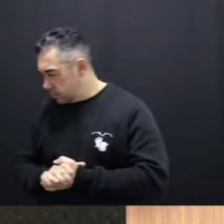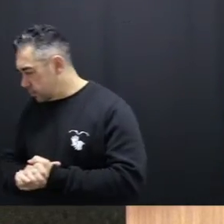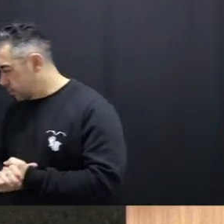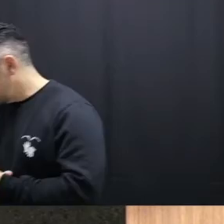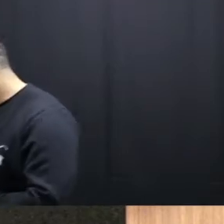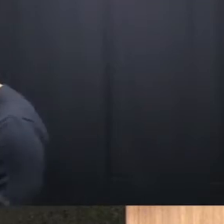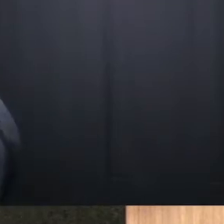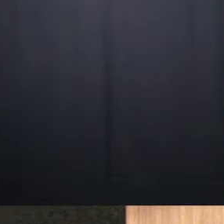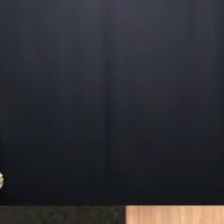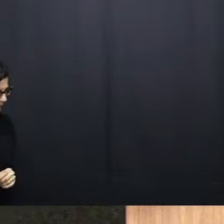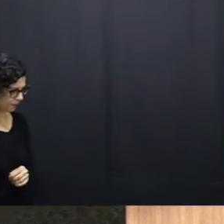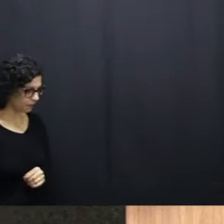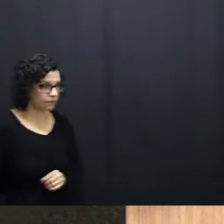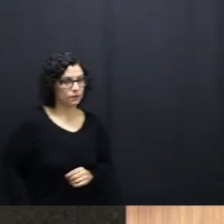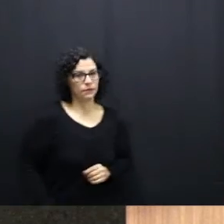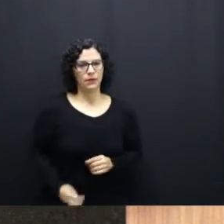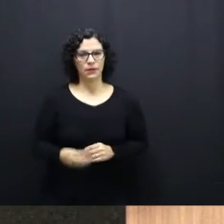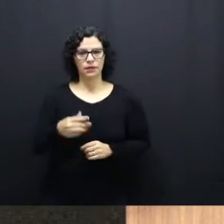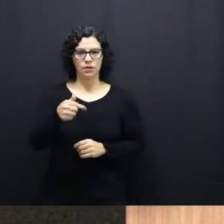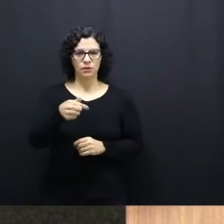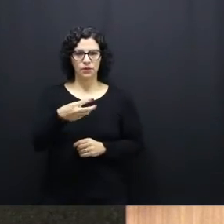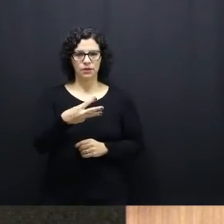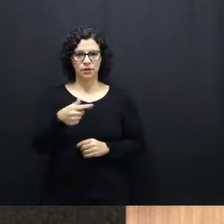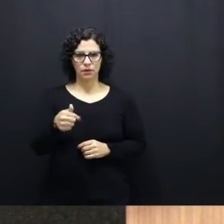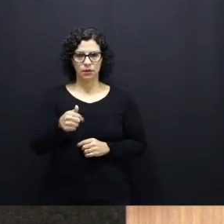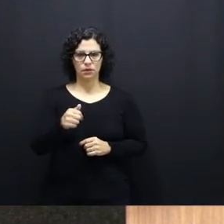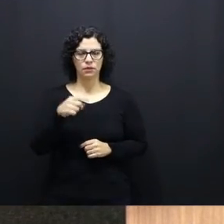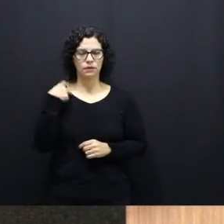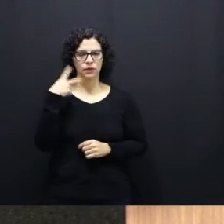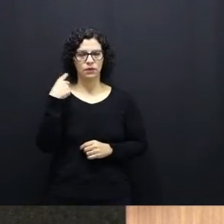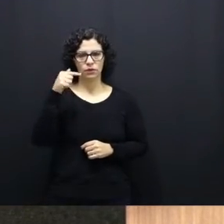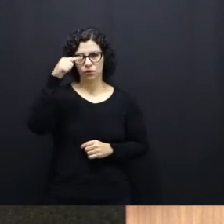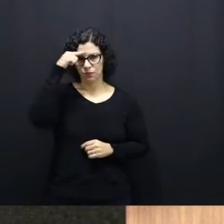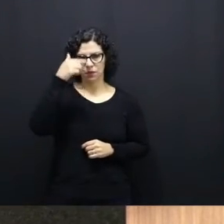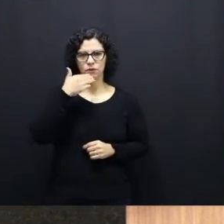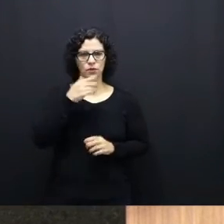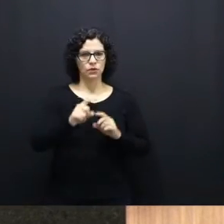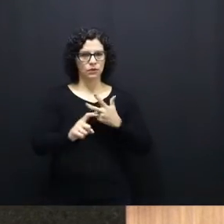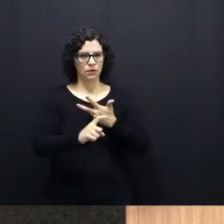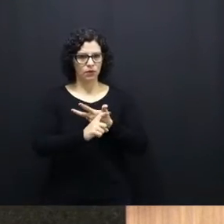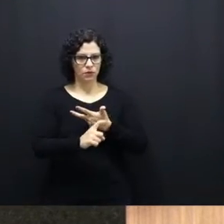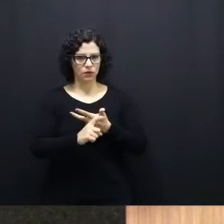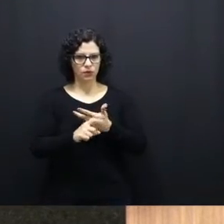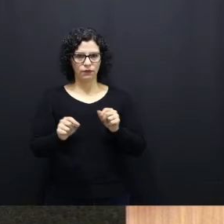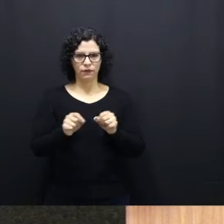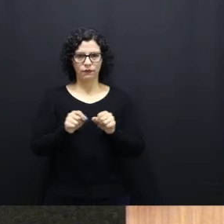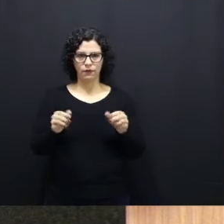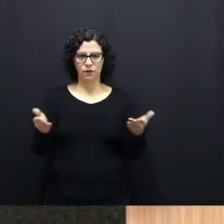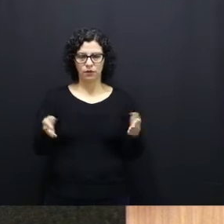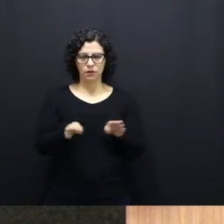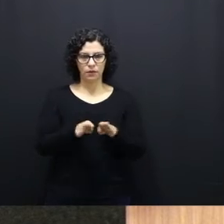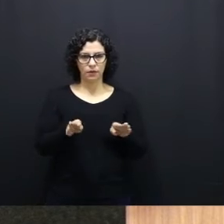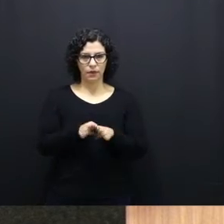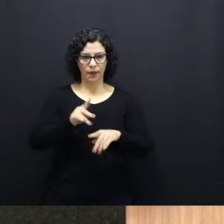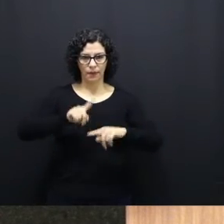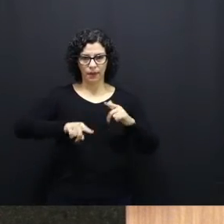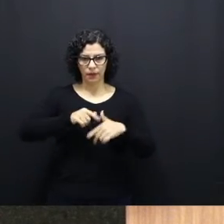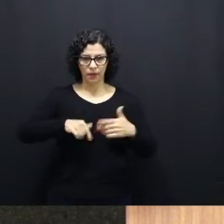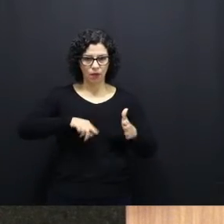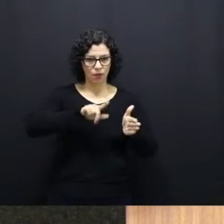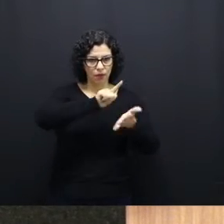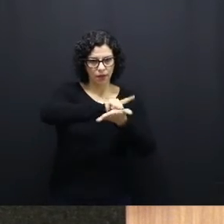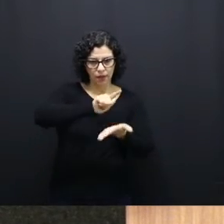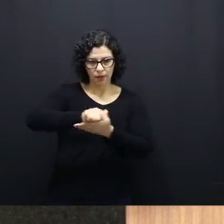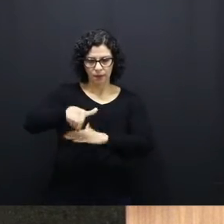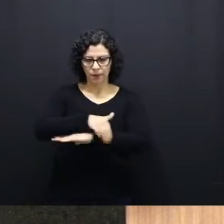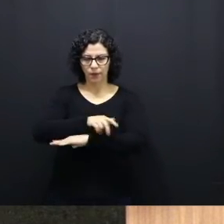do 3007 1372 dublador Gilberto Mello ao executivo que determina recolhimento de callista na Rua Evaldo